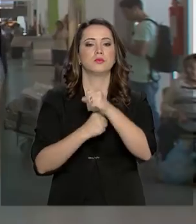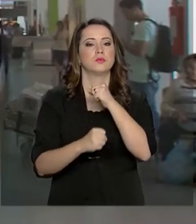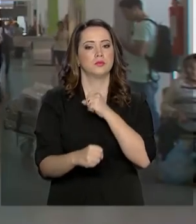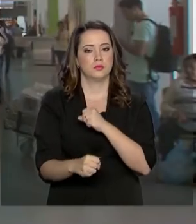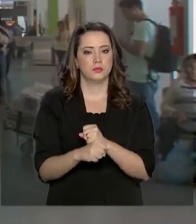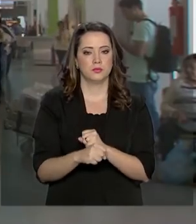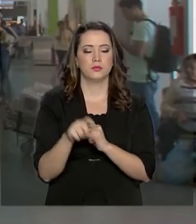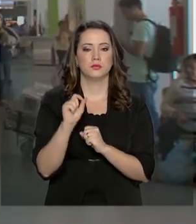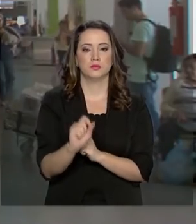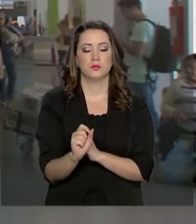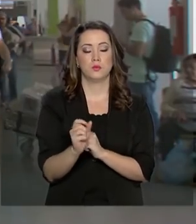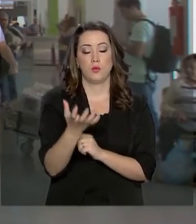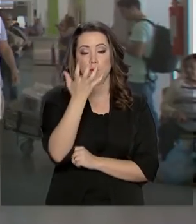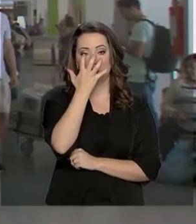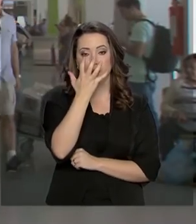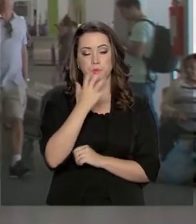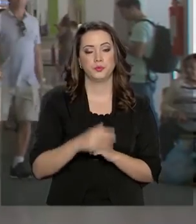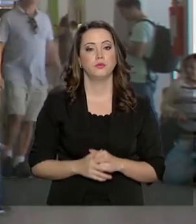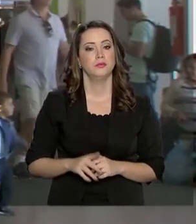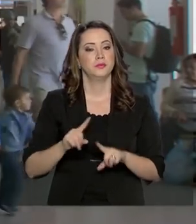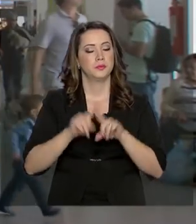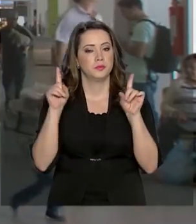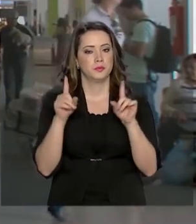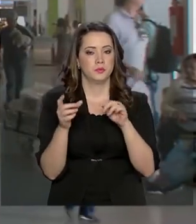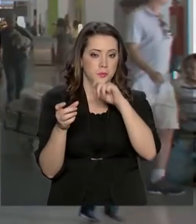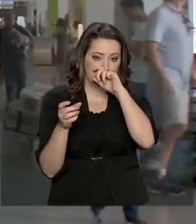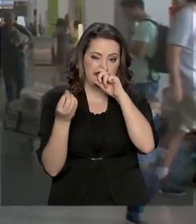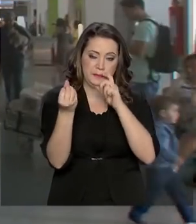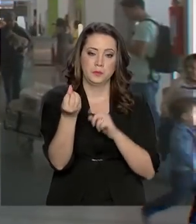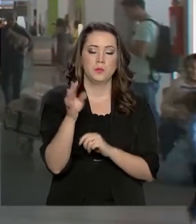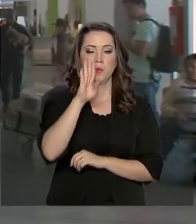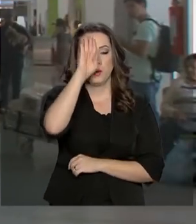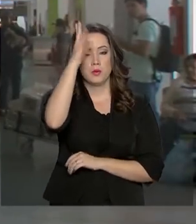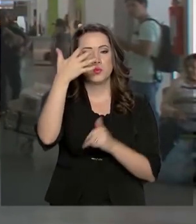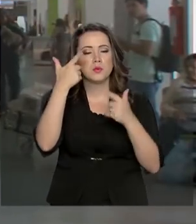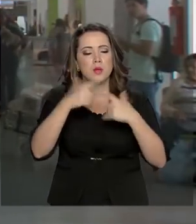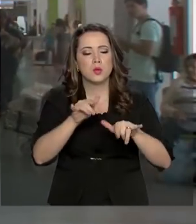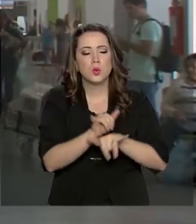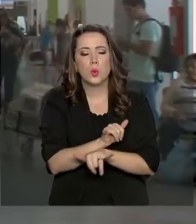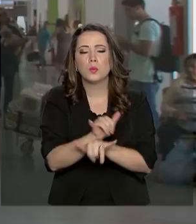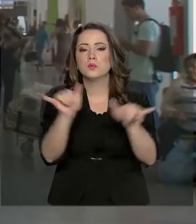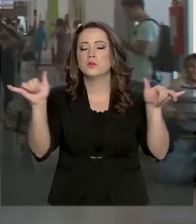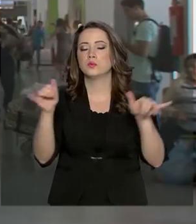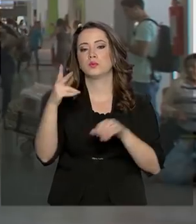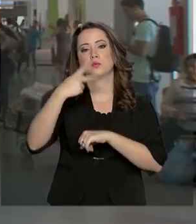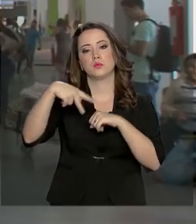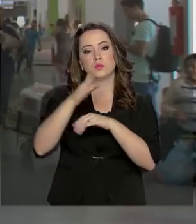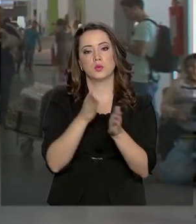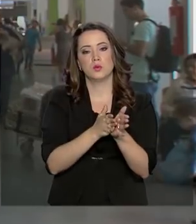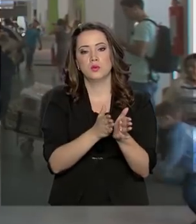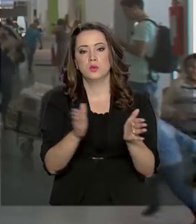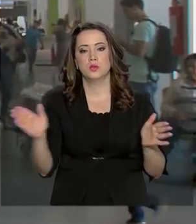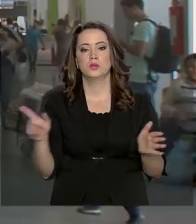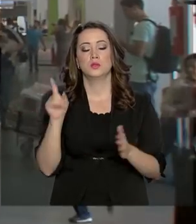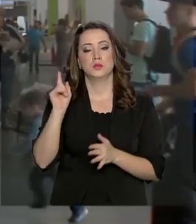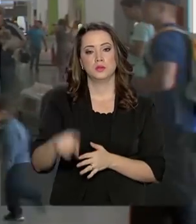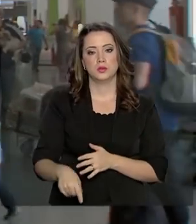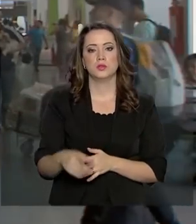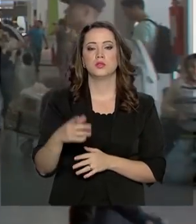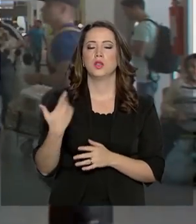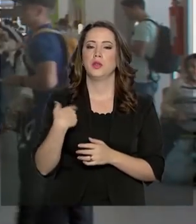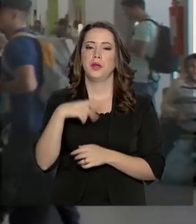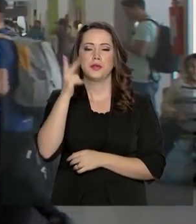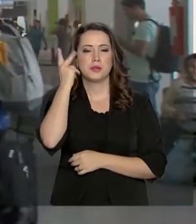ano passado no carnaval. Já nos 6 principais aeroportos do país neste período, que são